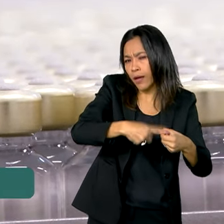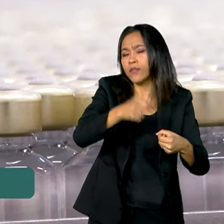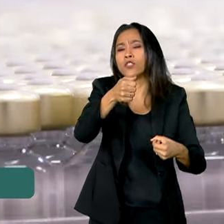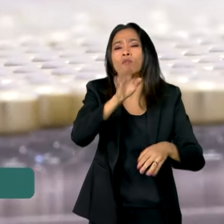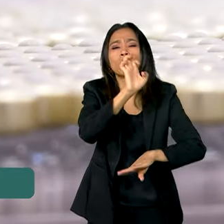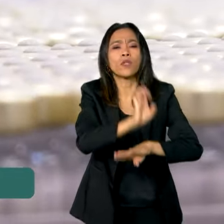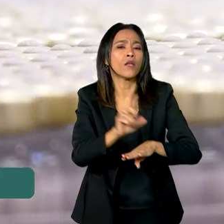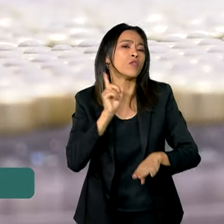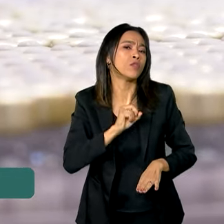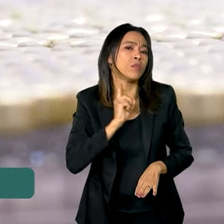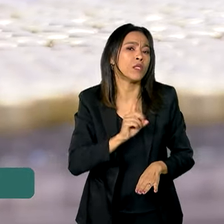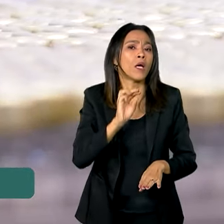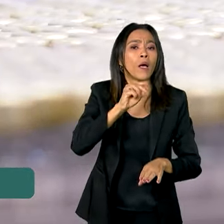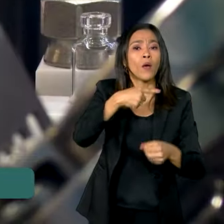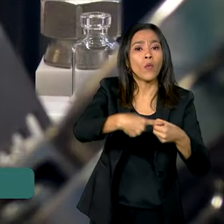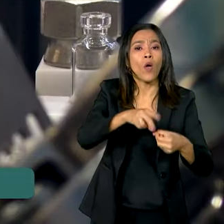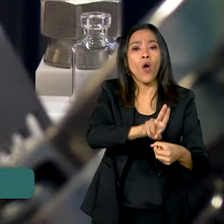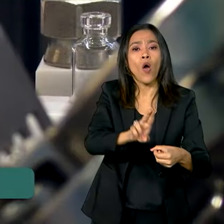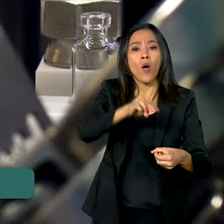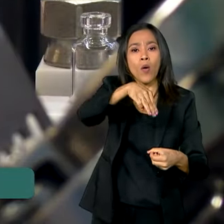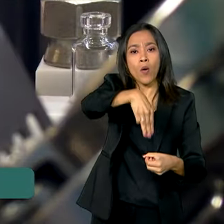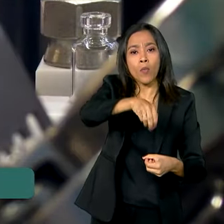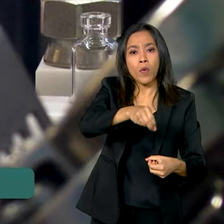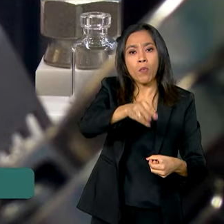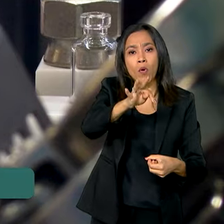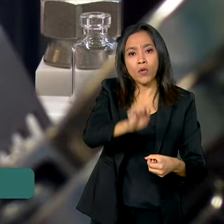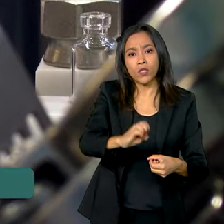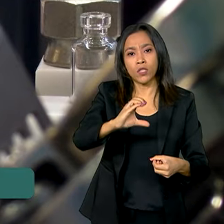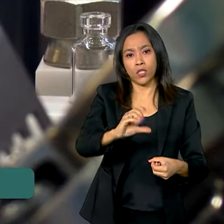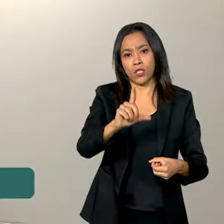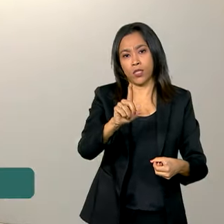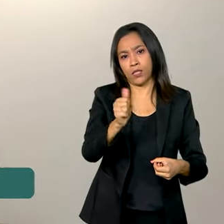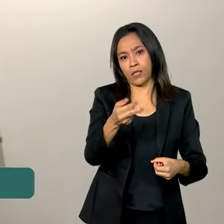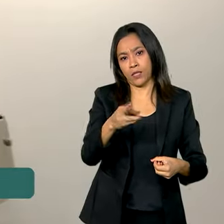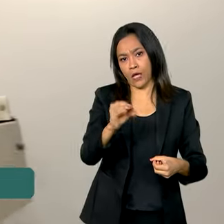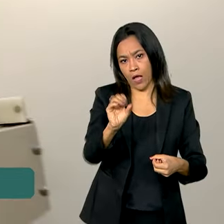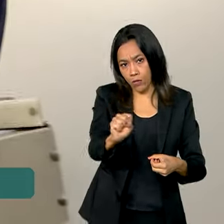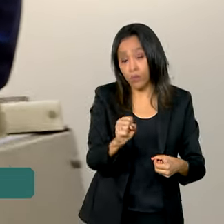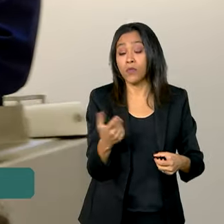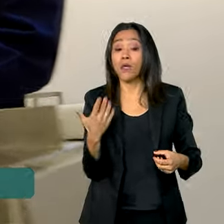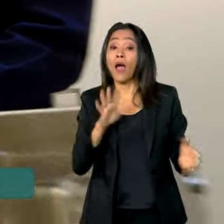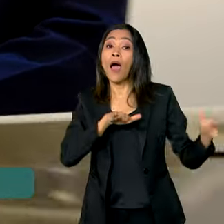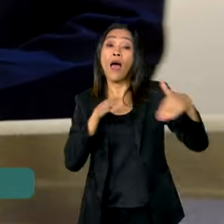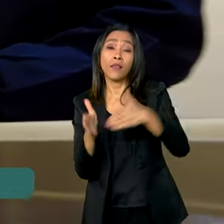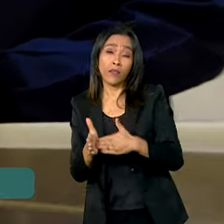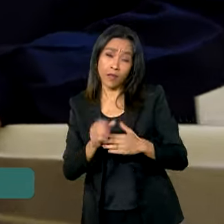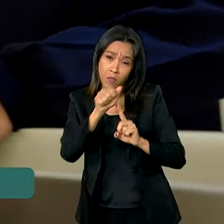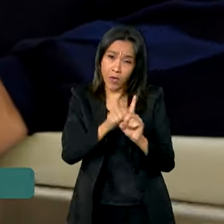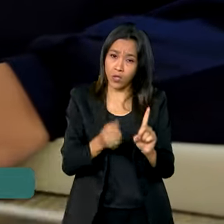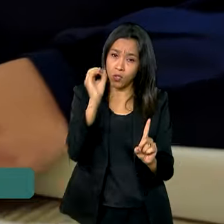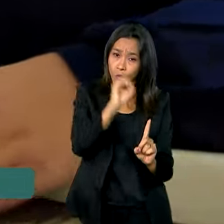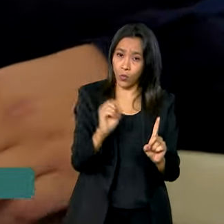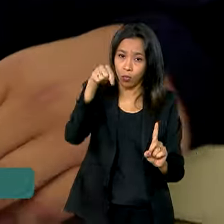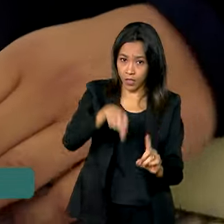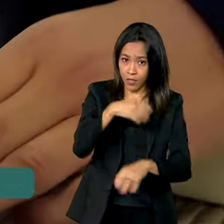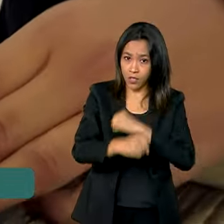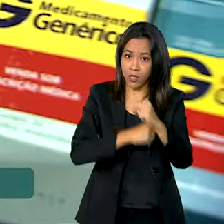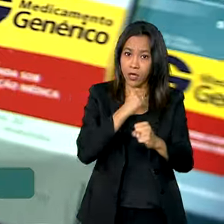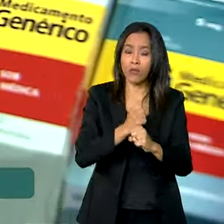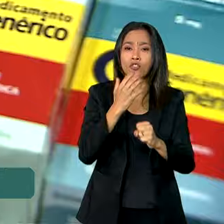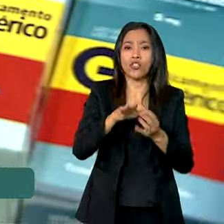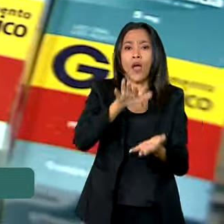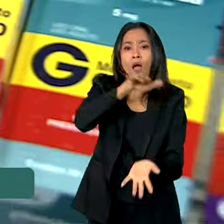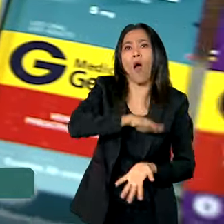a maior fábrica de insulinas da América Latina. O Ministério da Saúde informa que até outubro deste ano já foram distribuídas